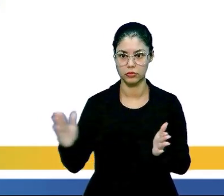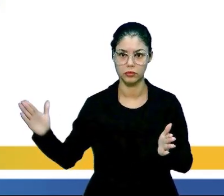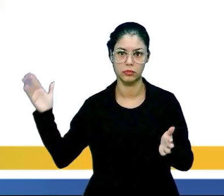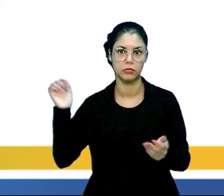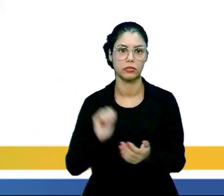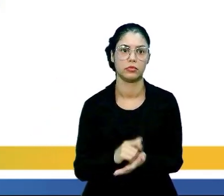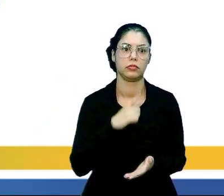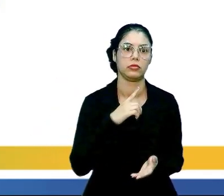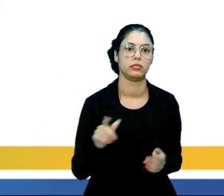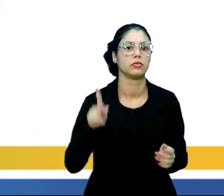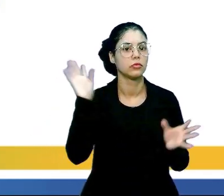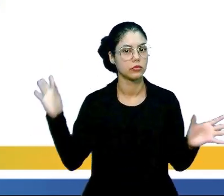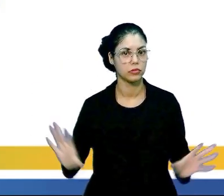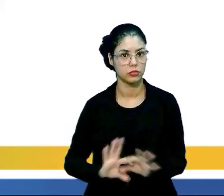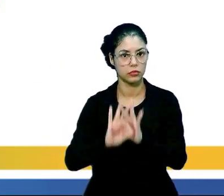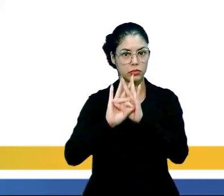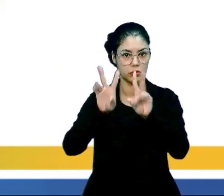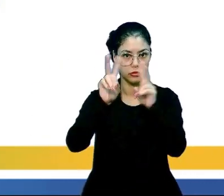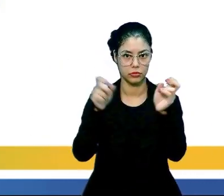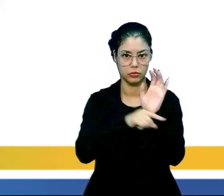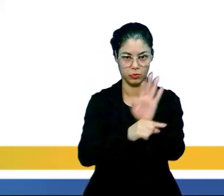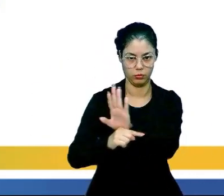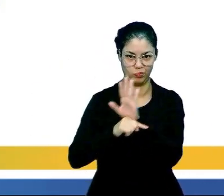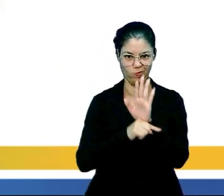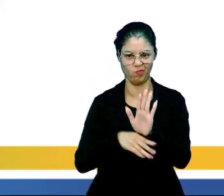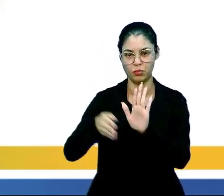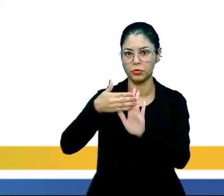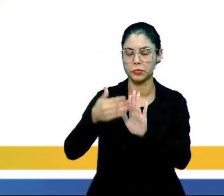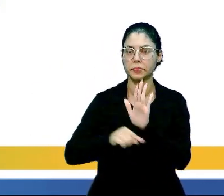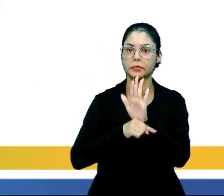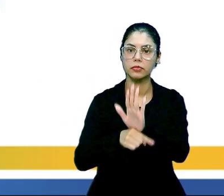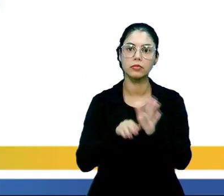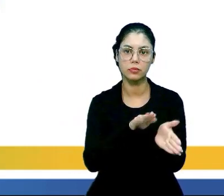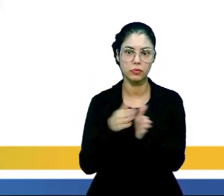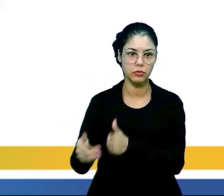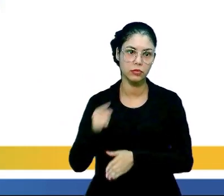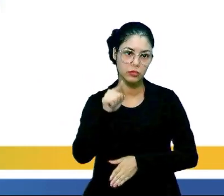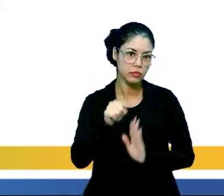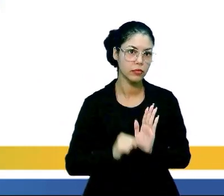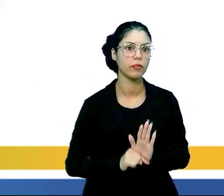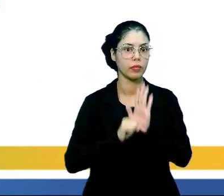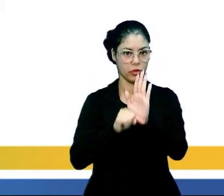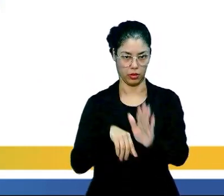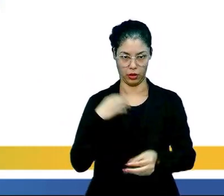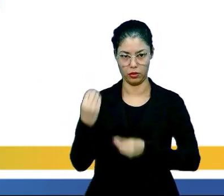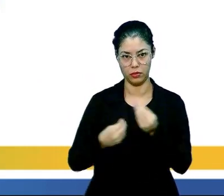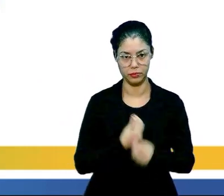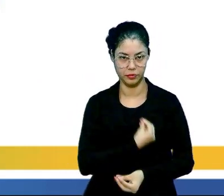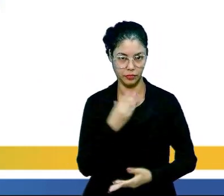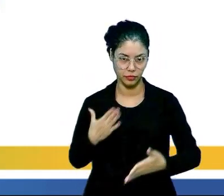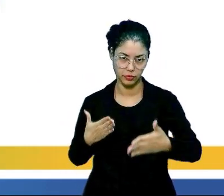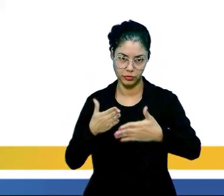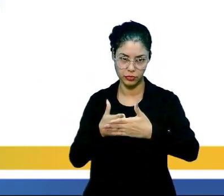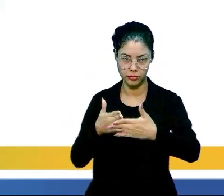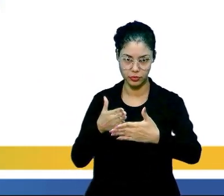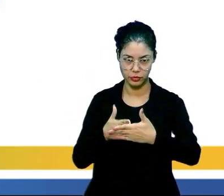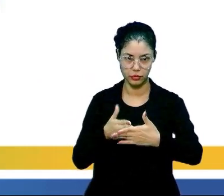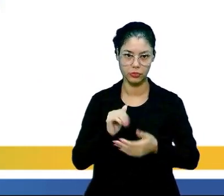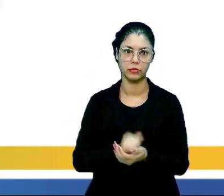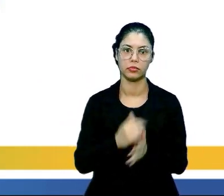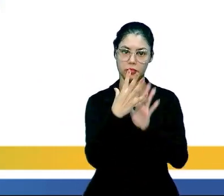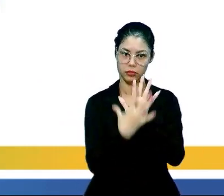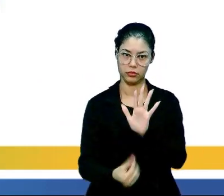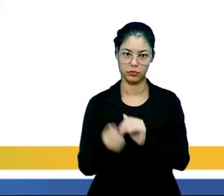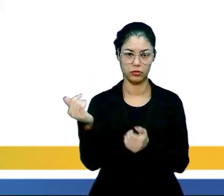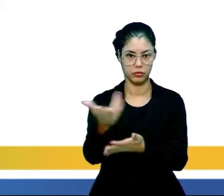série que esteja relacionada ao tema apresentado na proposta. E, a partir daí, mostre como a vida imita